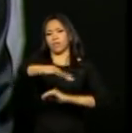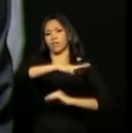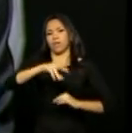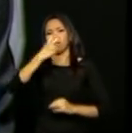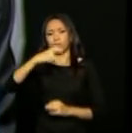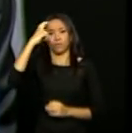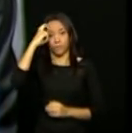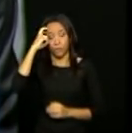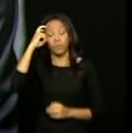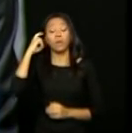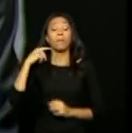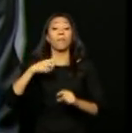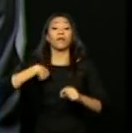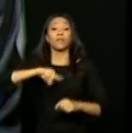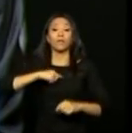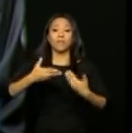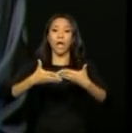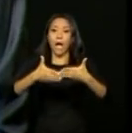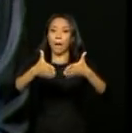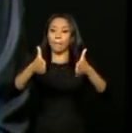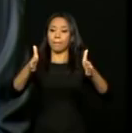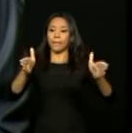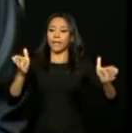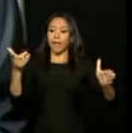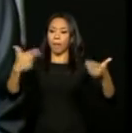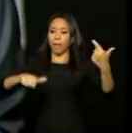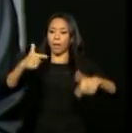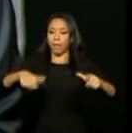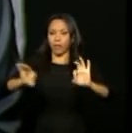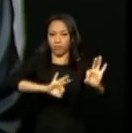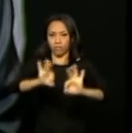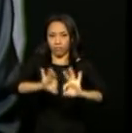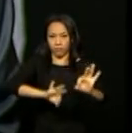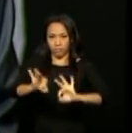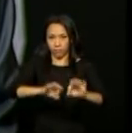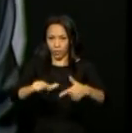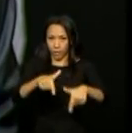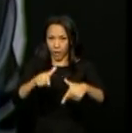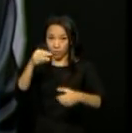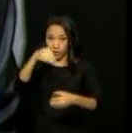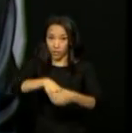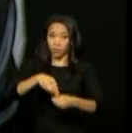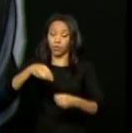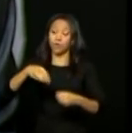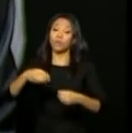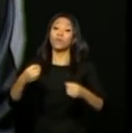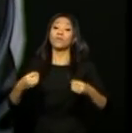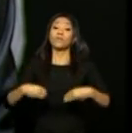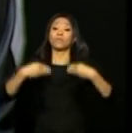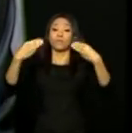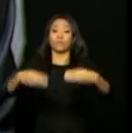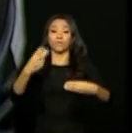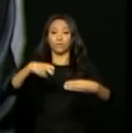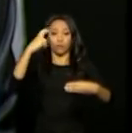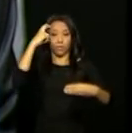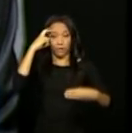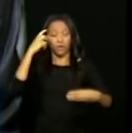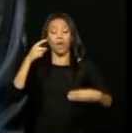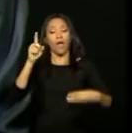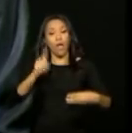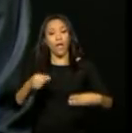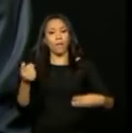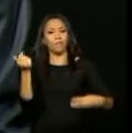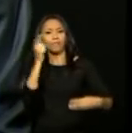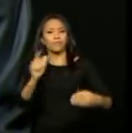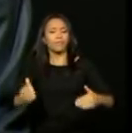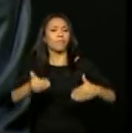cultura para ampliarmos a capacidade de realização do Ministério. Será um grande passo conquistar a aprovação da PEC